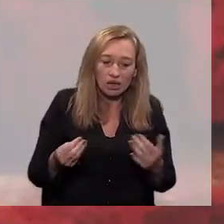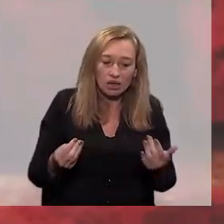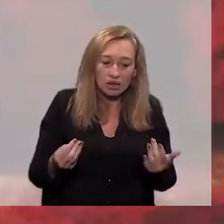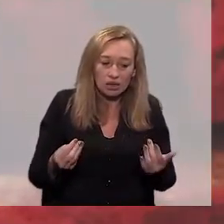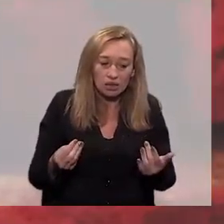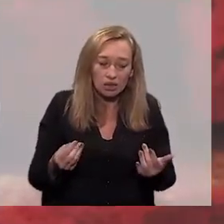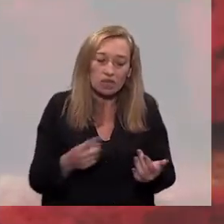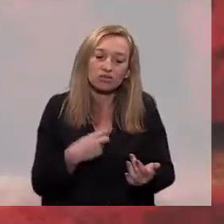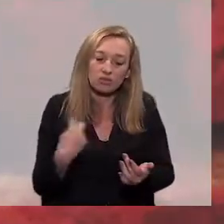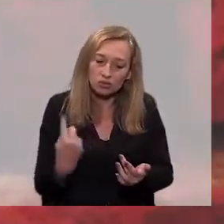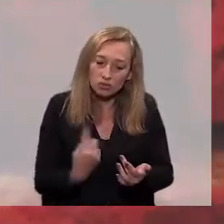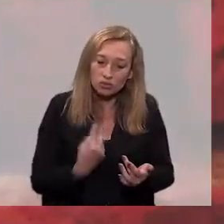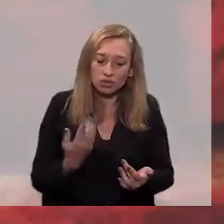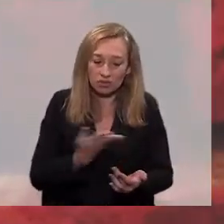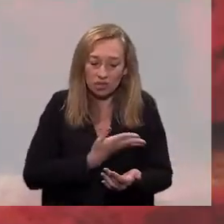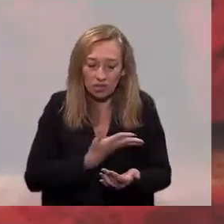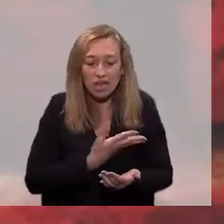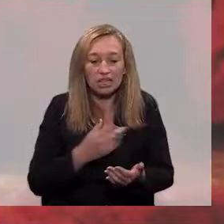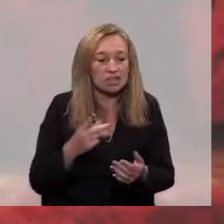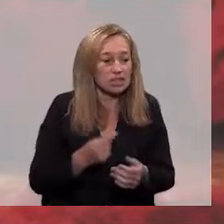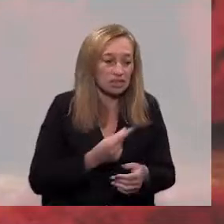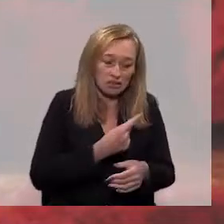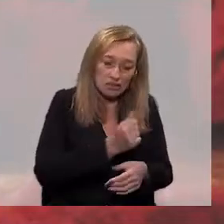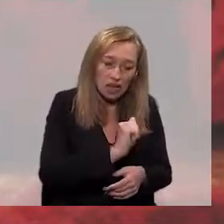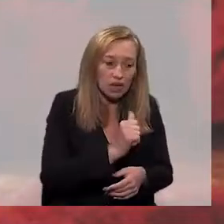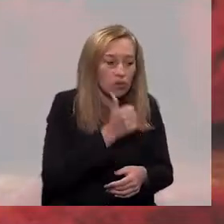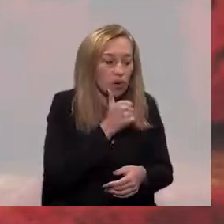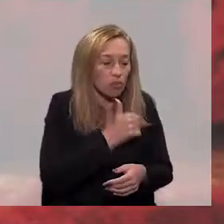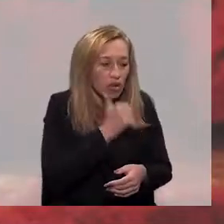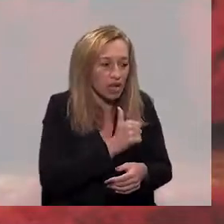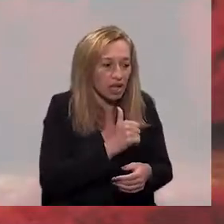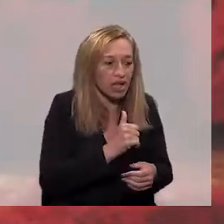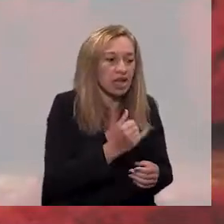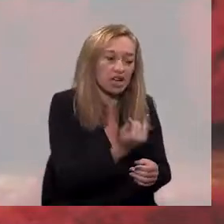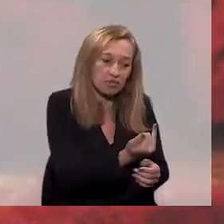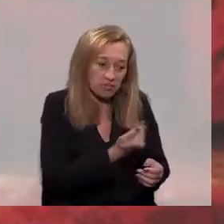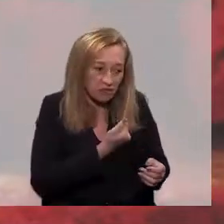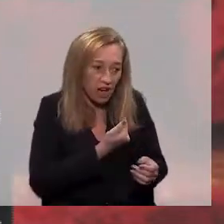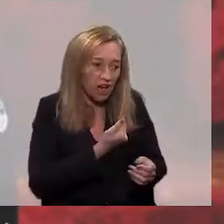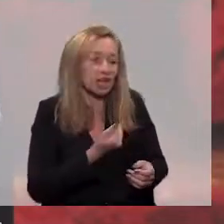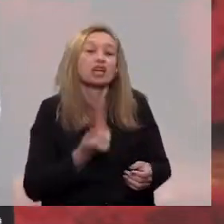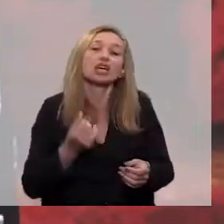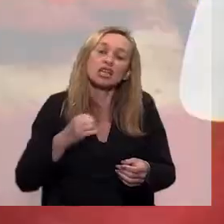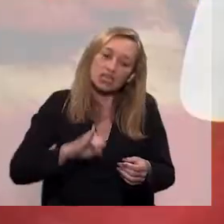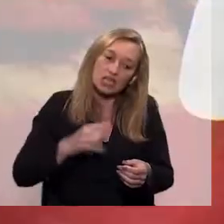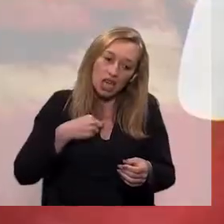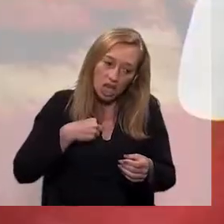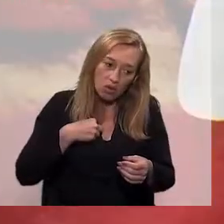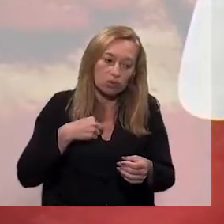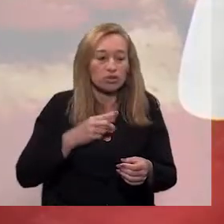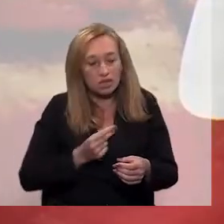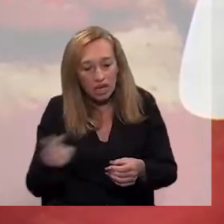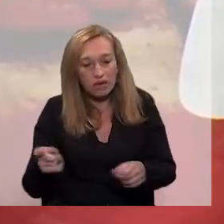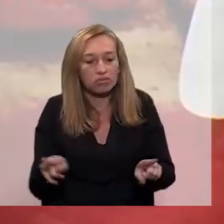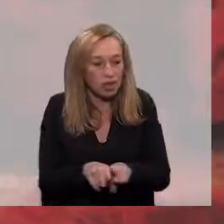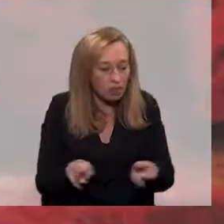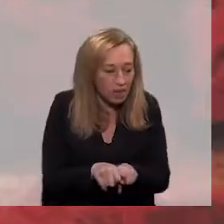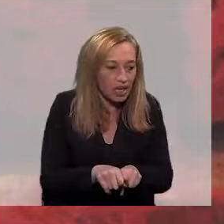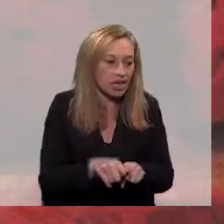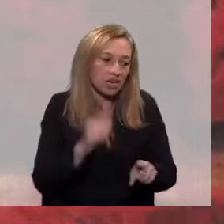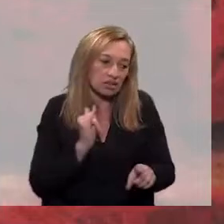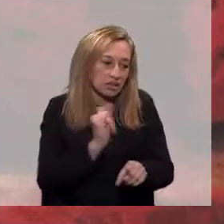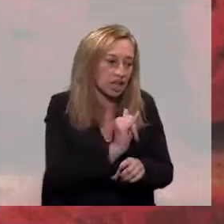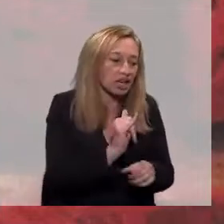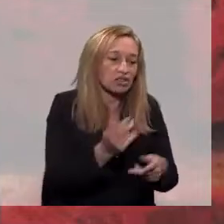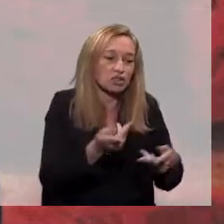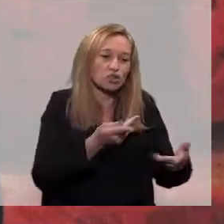filha. Se ele sai com alguma moça, ele me conta. Se eu saio com alguém, eu conto São bem pra ele. amigos, Sim, né? Sim, a gente que fala bom. coisas que nem